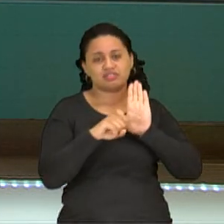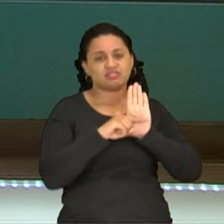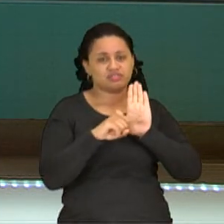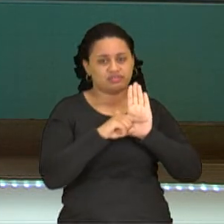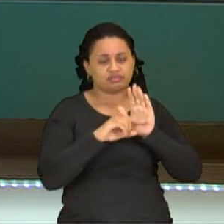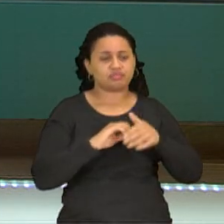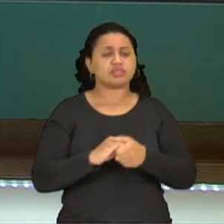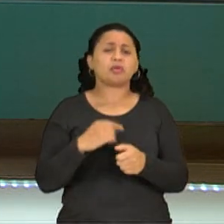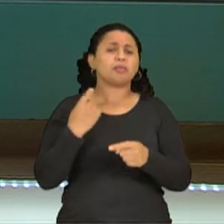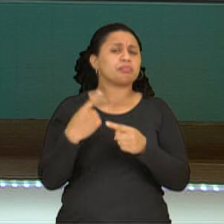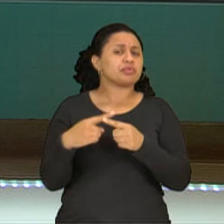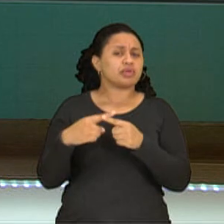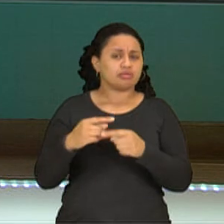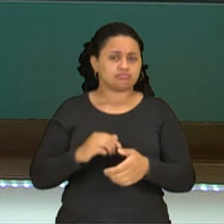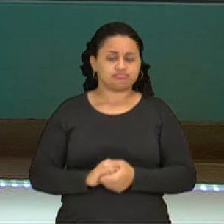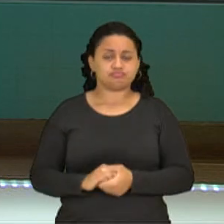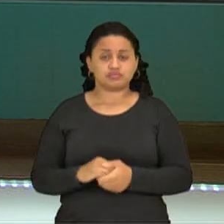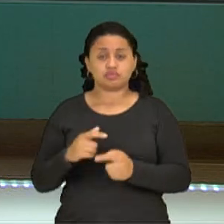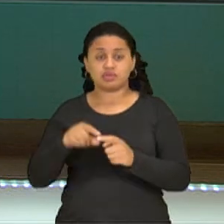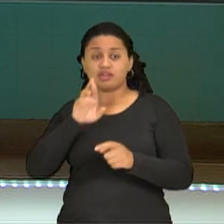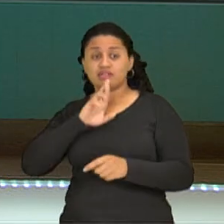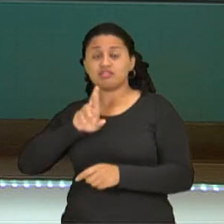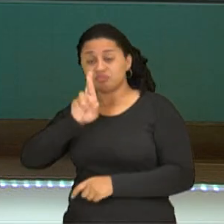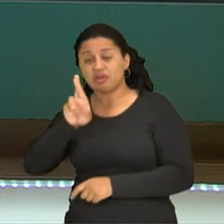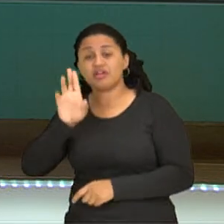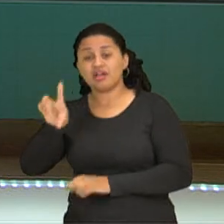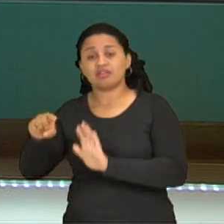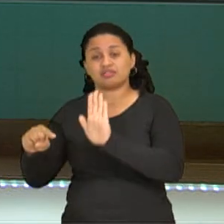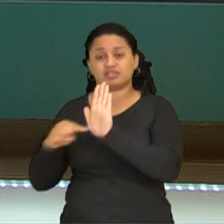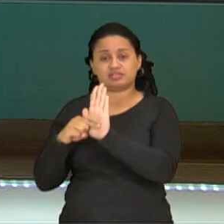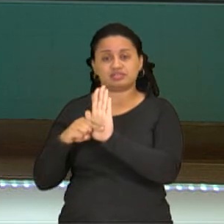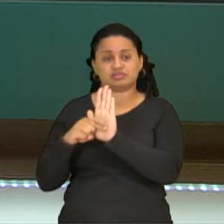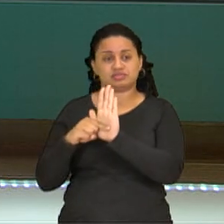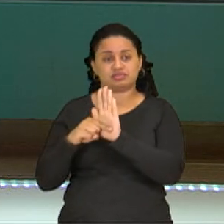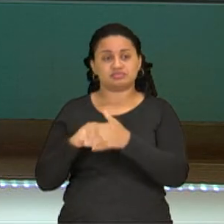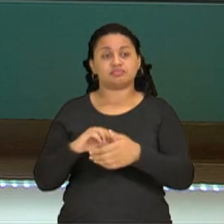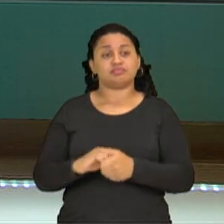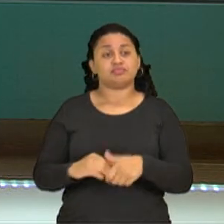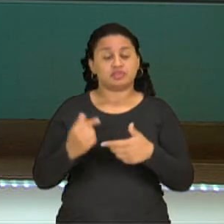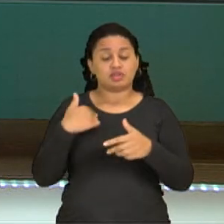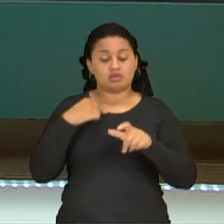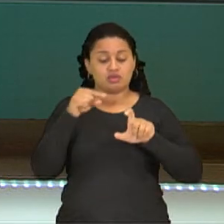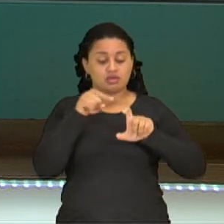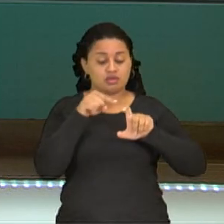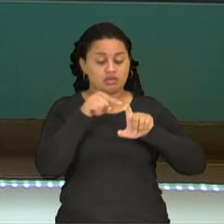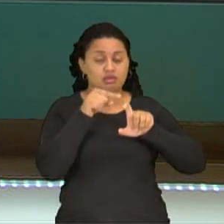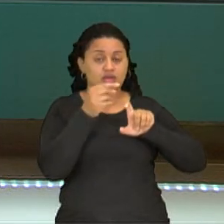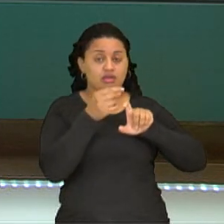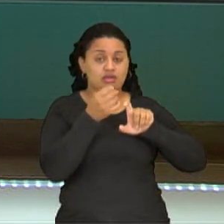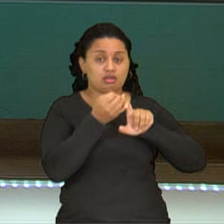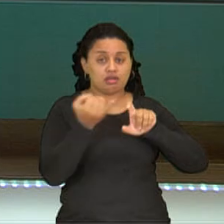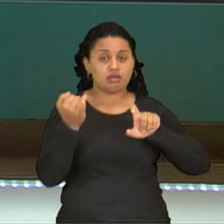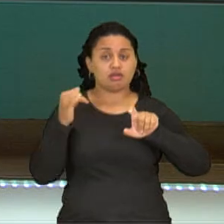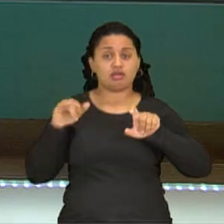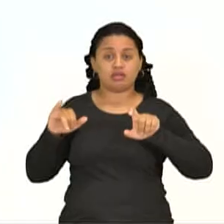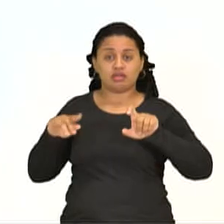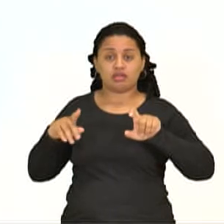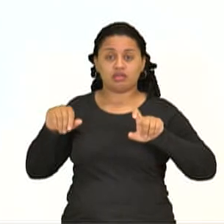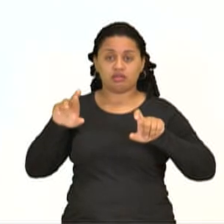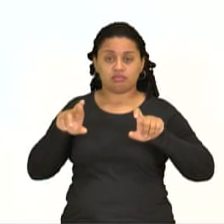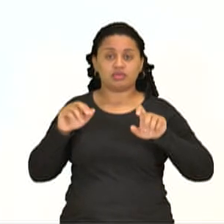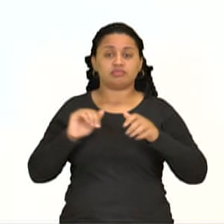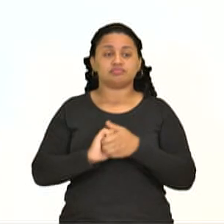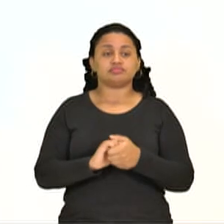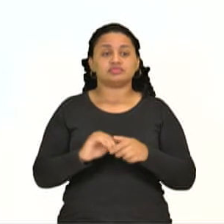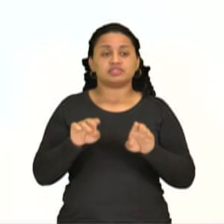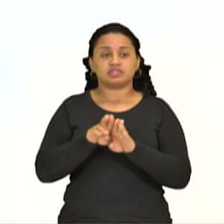negativa. Por quê? Como o resultado é negativo, olha lá, expoente ímpar e o